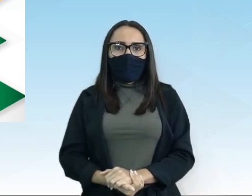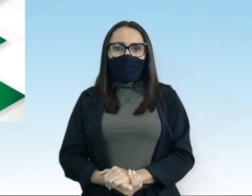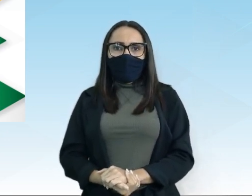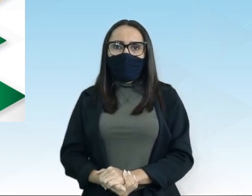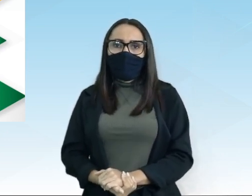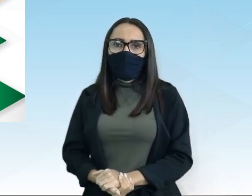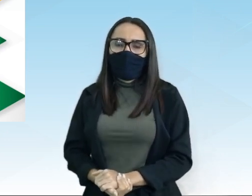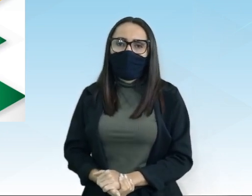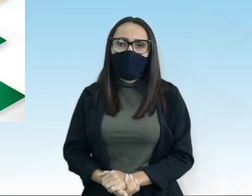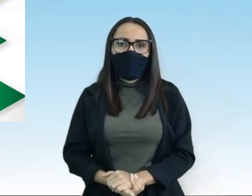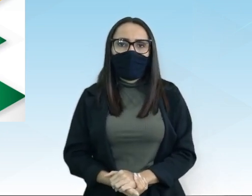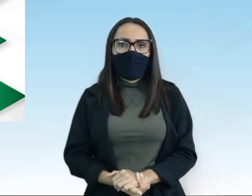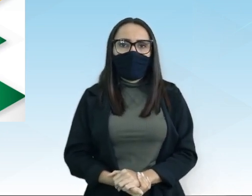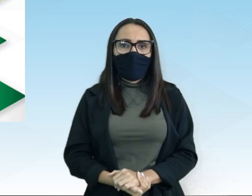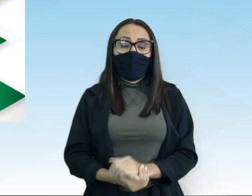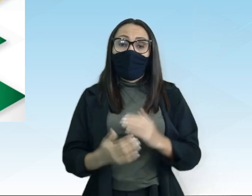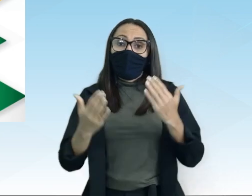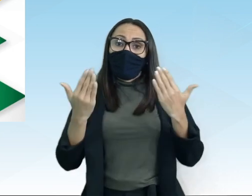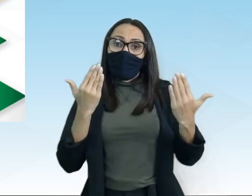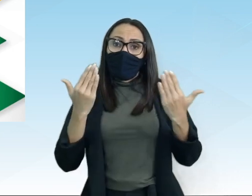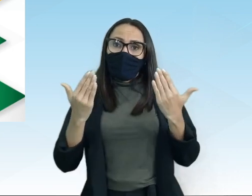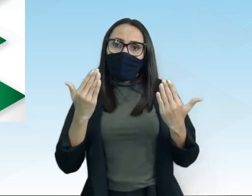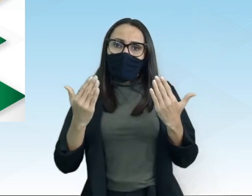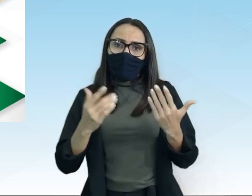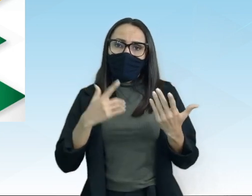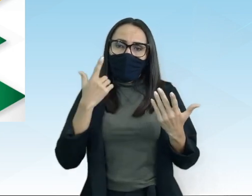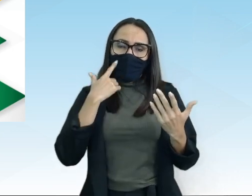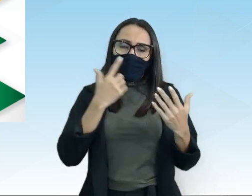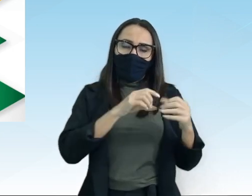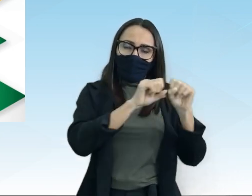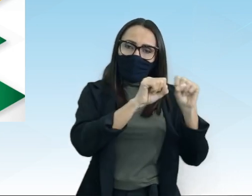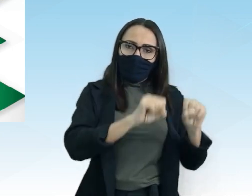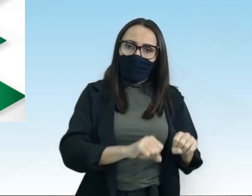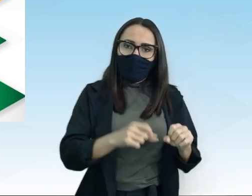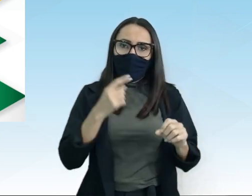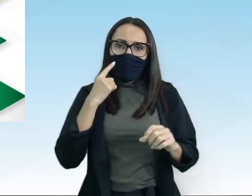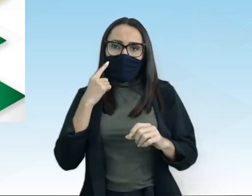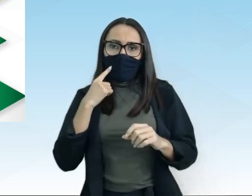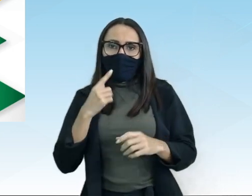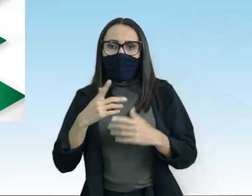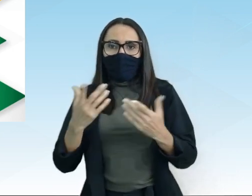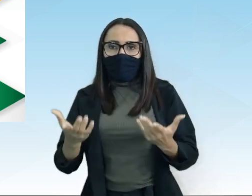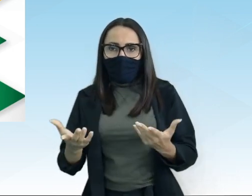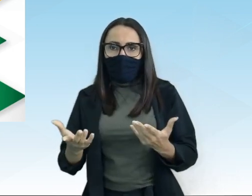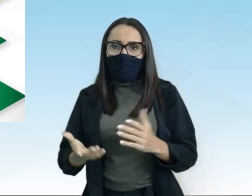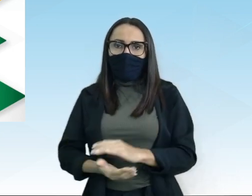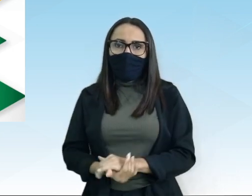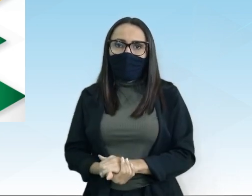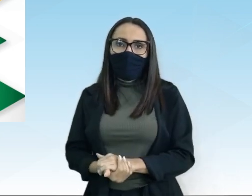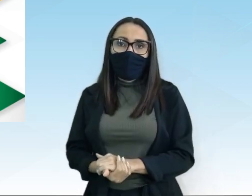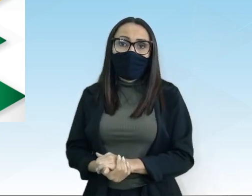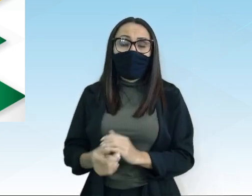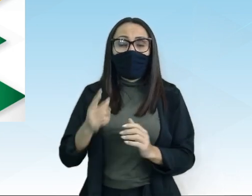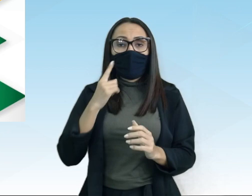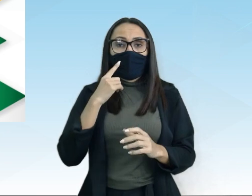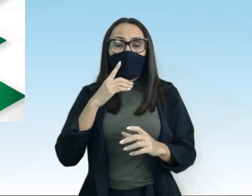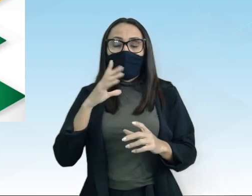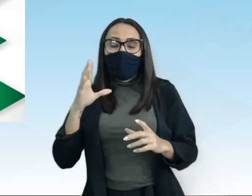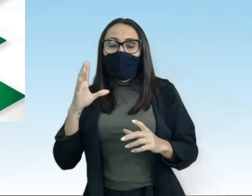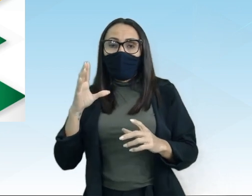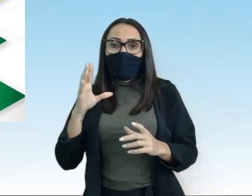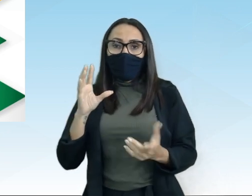essas variações, comparando a forma padrão e a marginalizada. Marginalizada no sentido de que